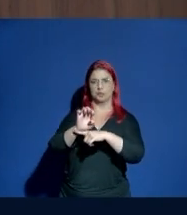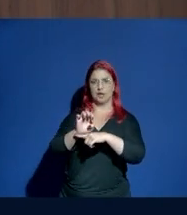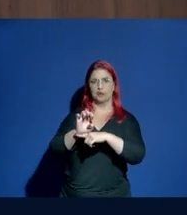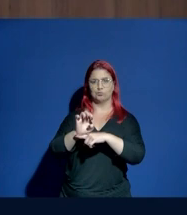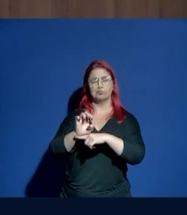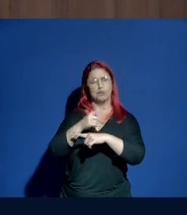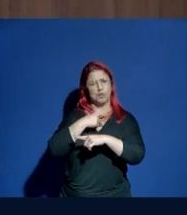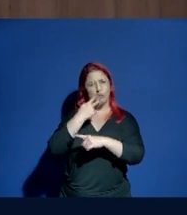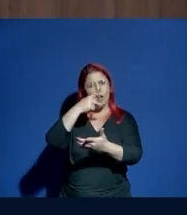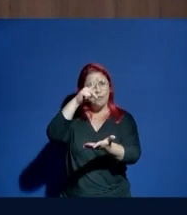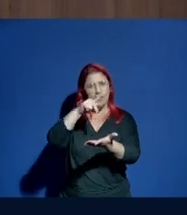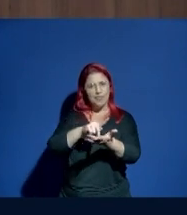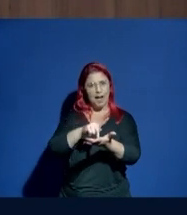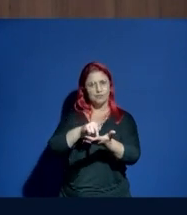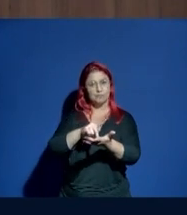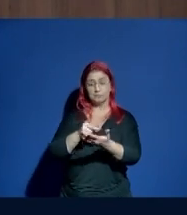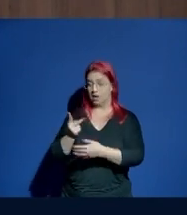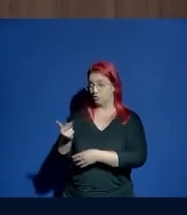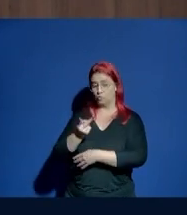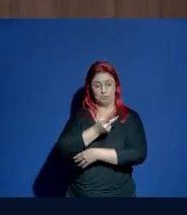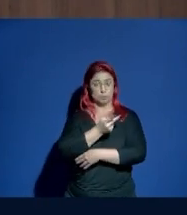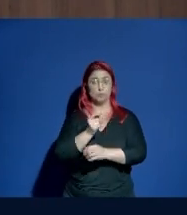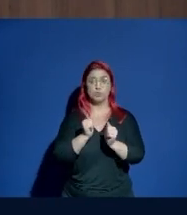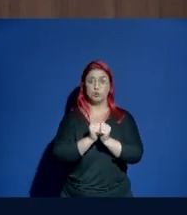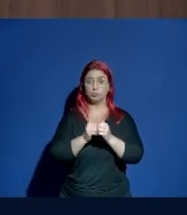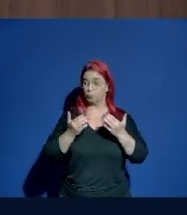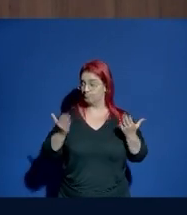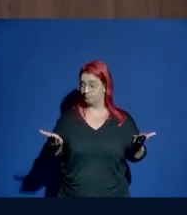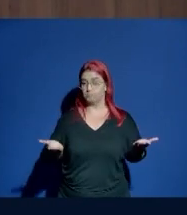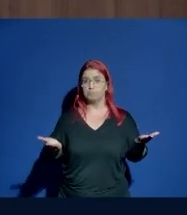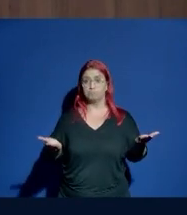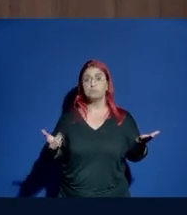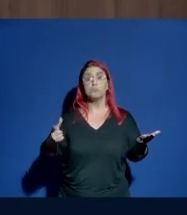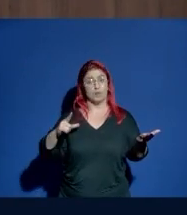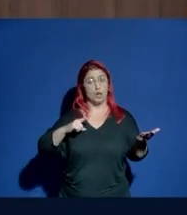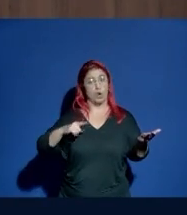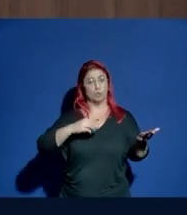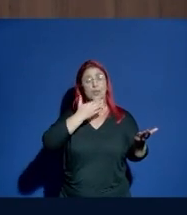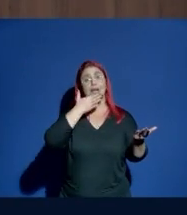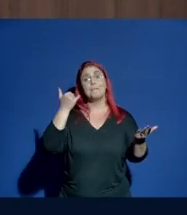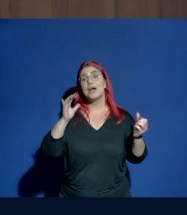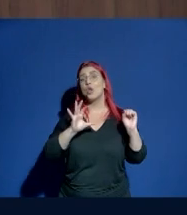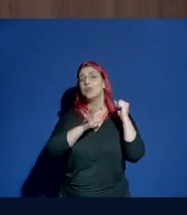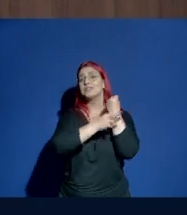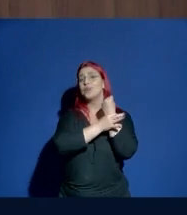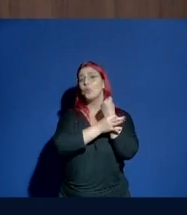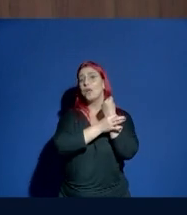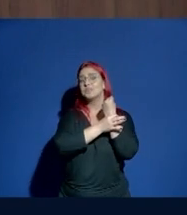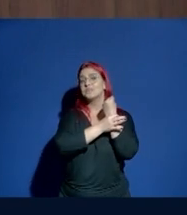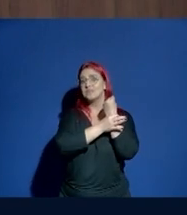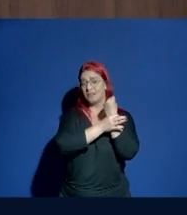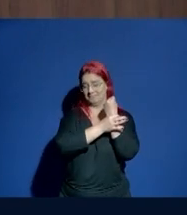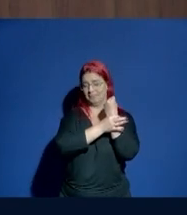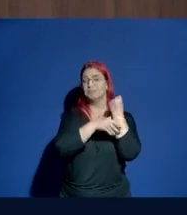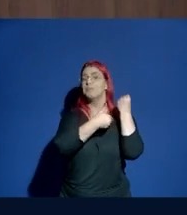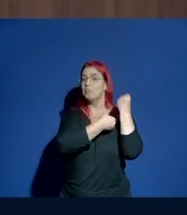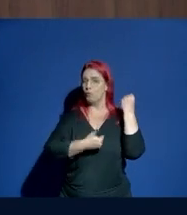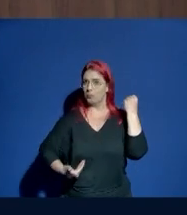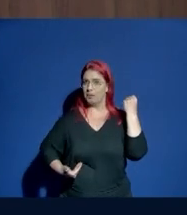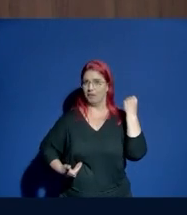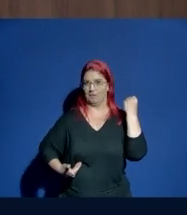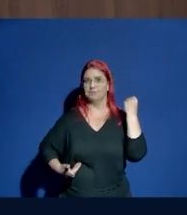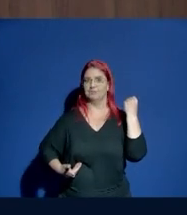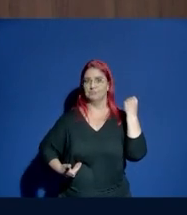a todos vocês com respeito aos meus dois colegas aqui eu tenho a melhor Segurança Pública do país não tem outro